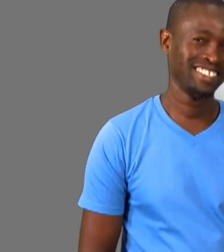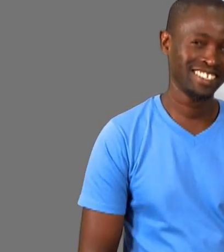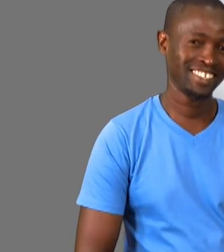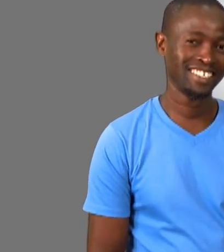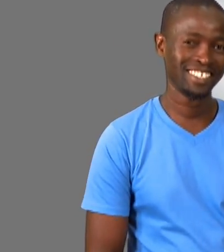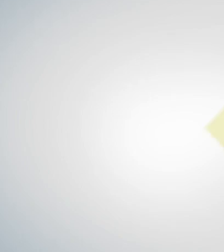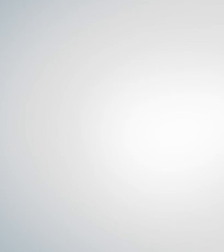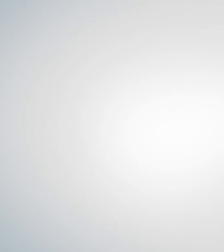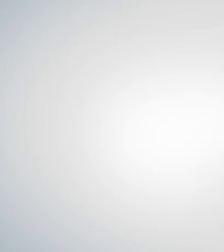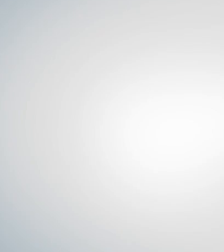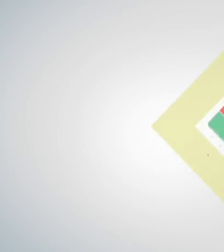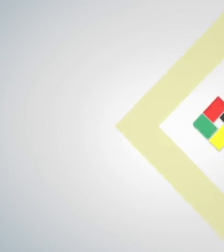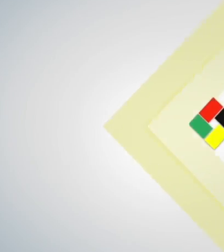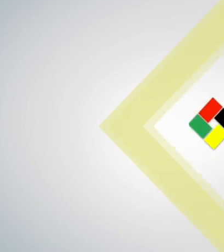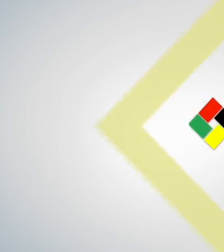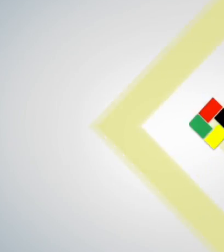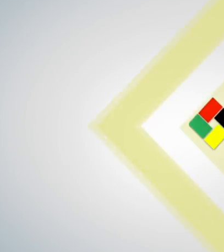lá. Fique bem. para o próximo programa.